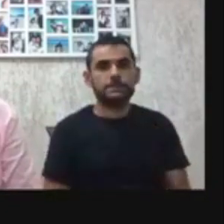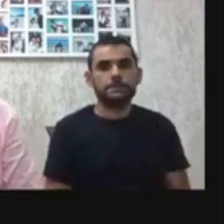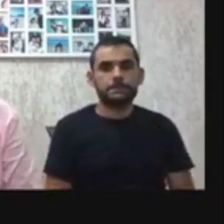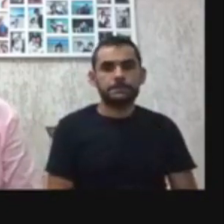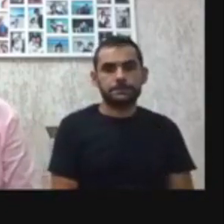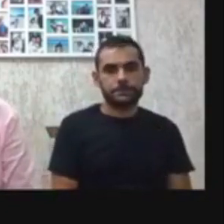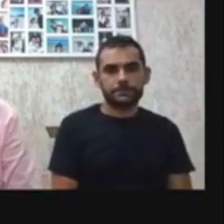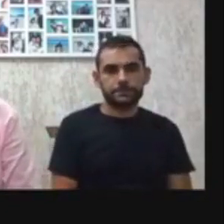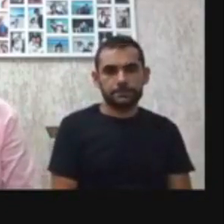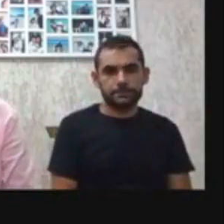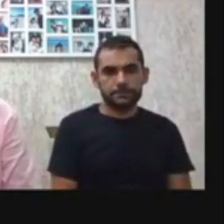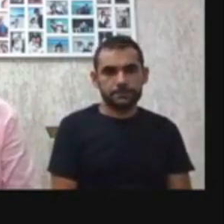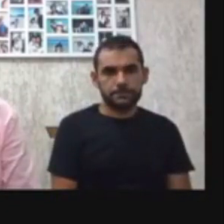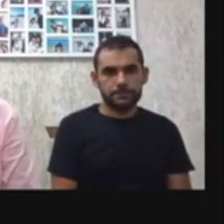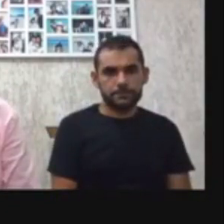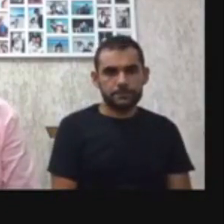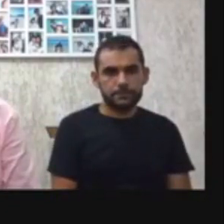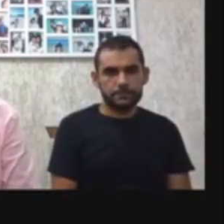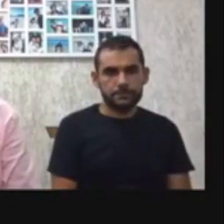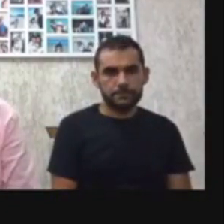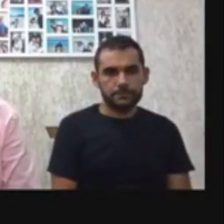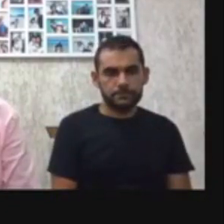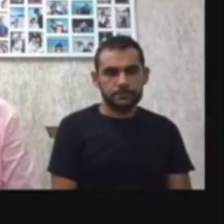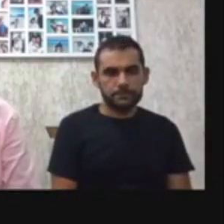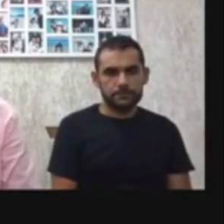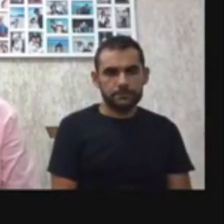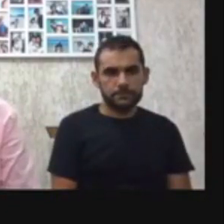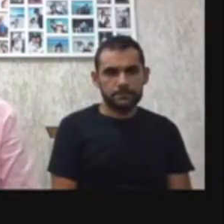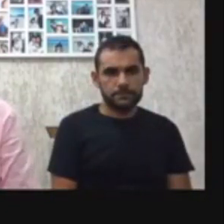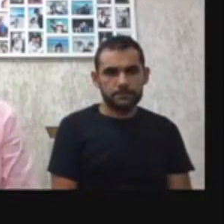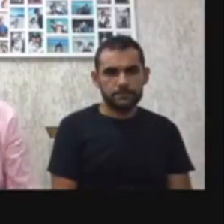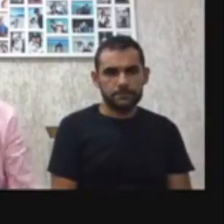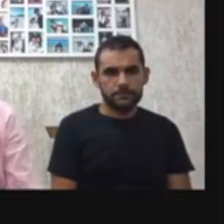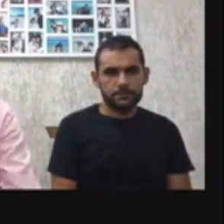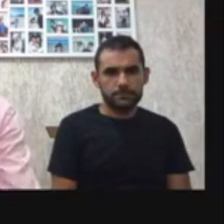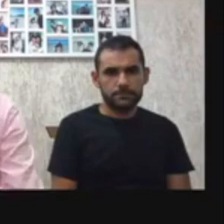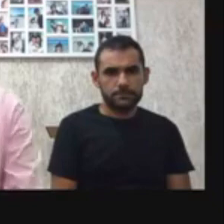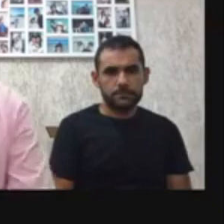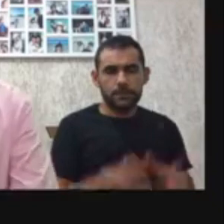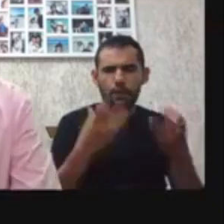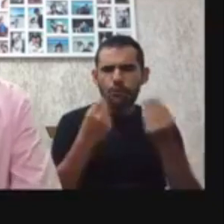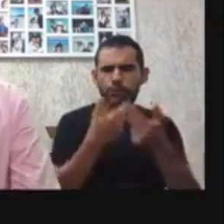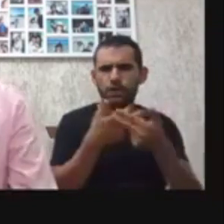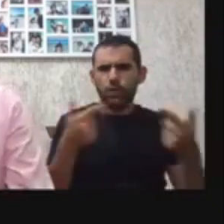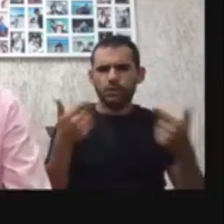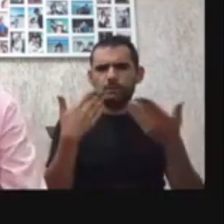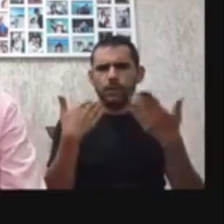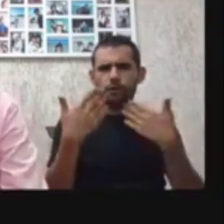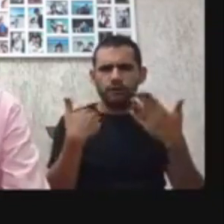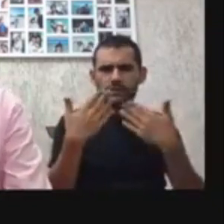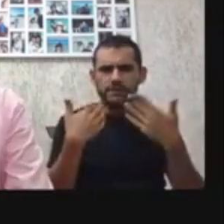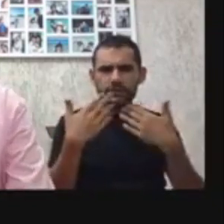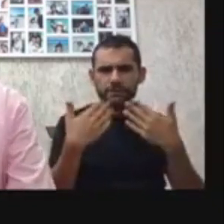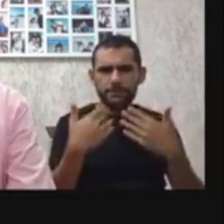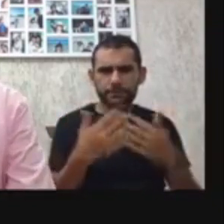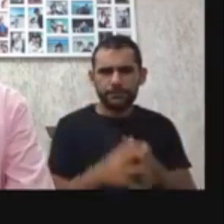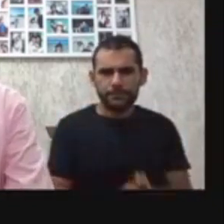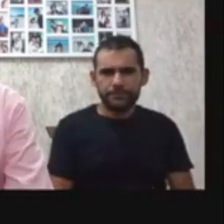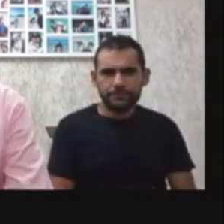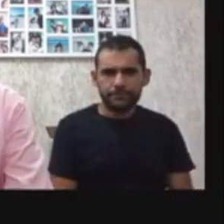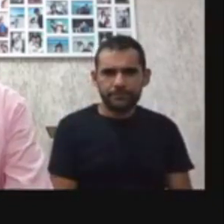Tá, perfeito. Candidato, tem muita coisa que eu gostaria de perguntar, infelizmente o nosso prazo está